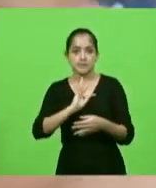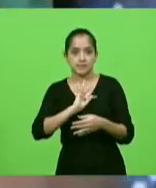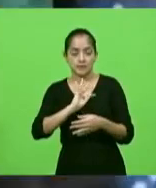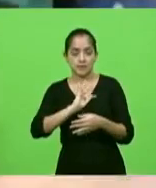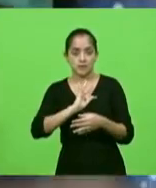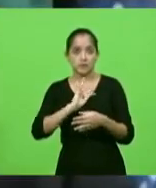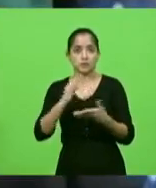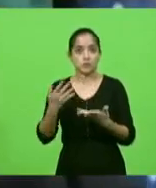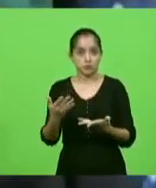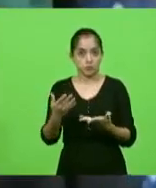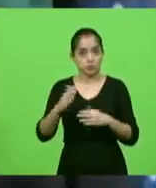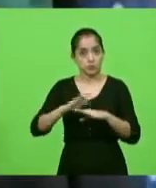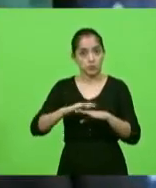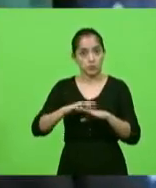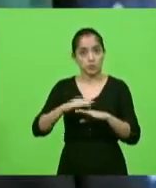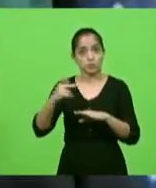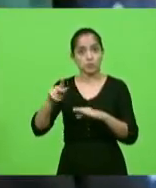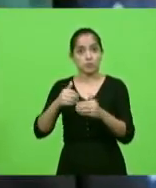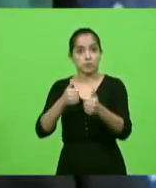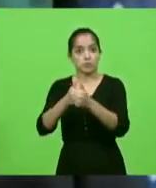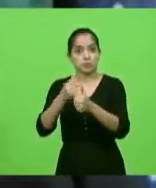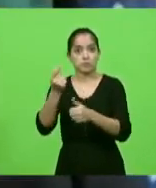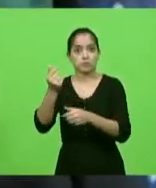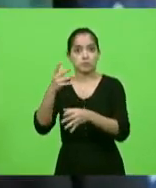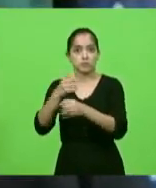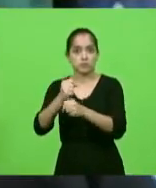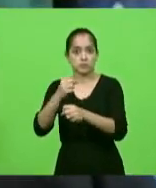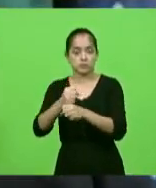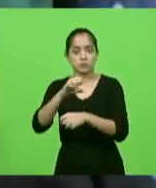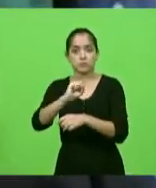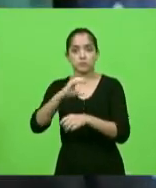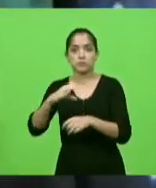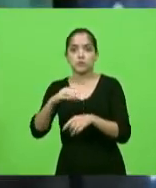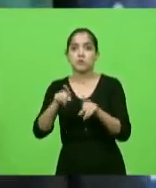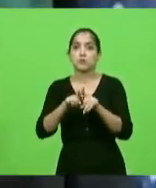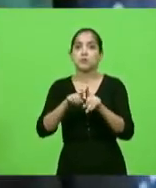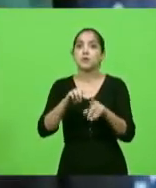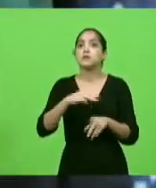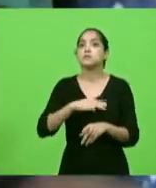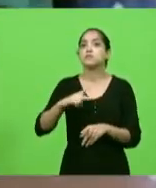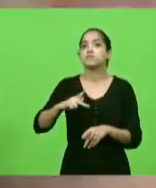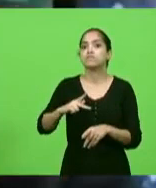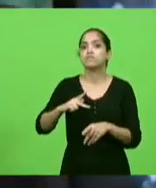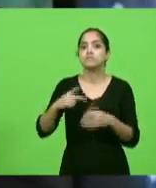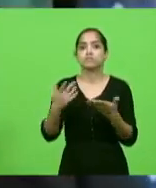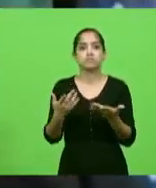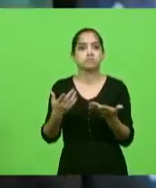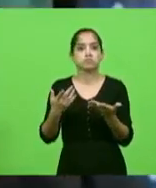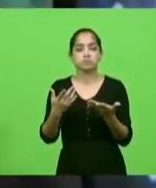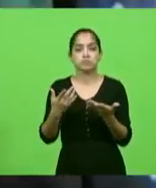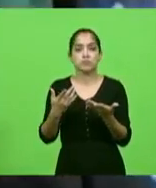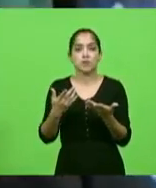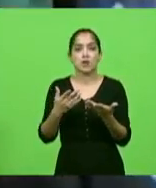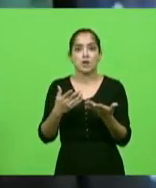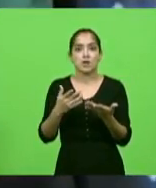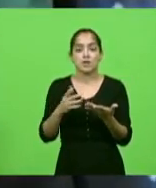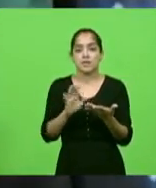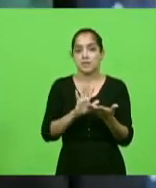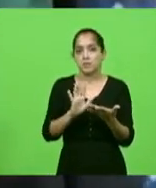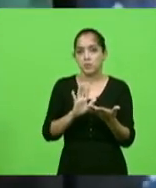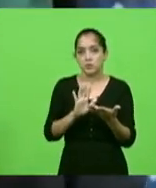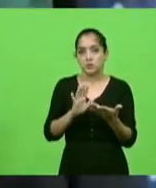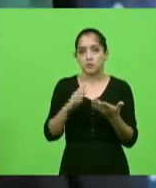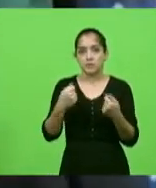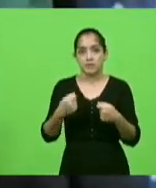desenvolvidos tanto do próprio rabo e Contas do Estado quanto do Ministério Público deve ou não foram sentido da Absoluta impossibilidade